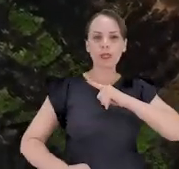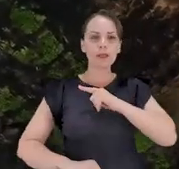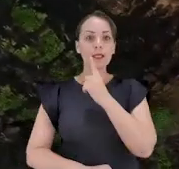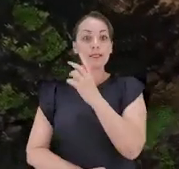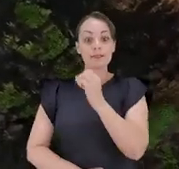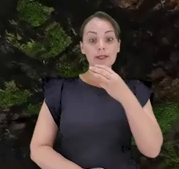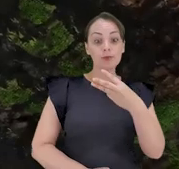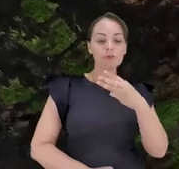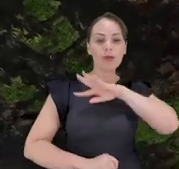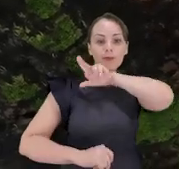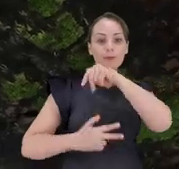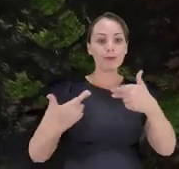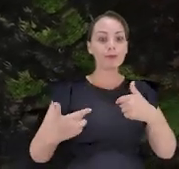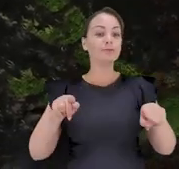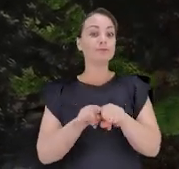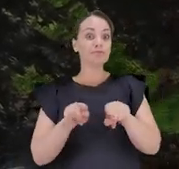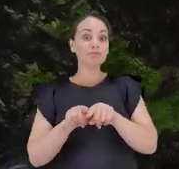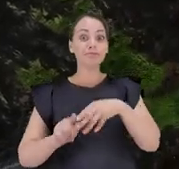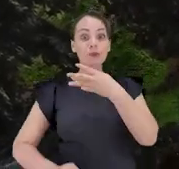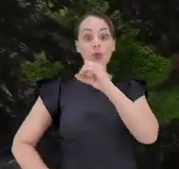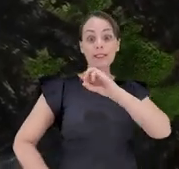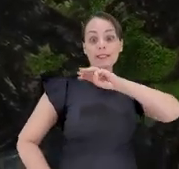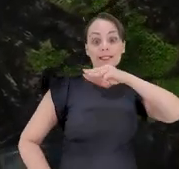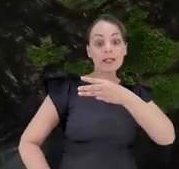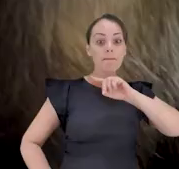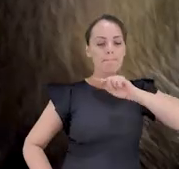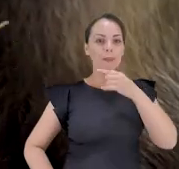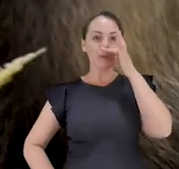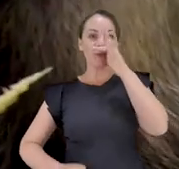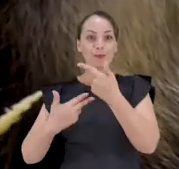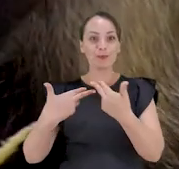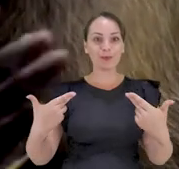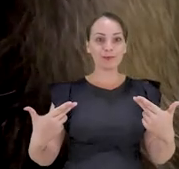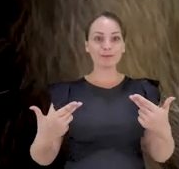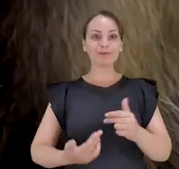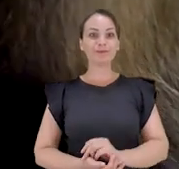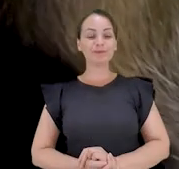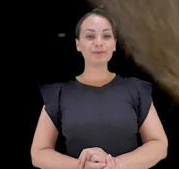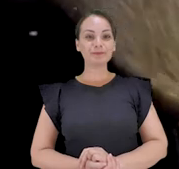espécies animais e mais de 43 mil espécies vegetais.